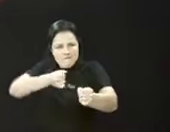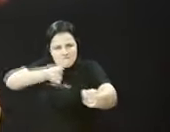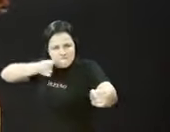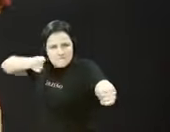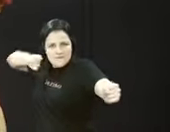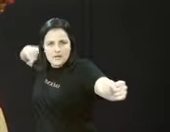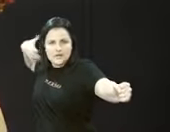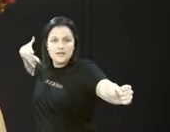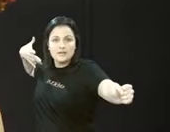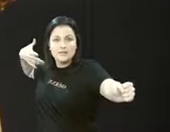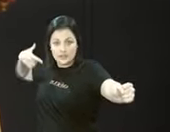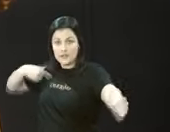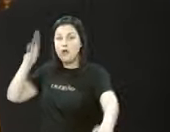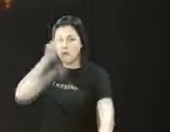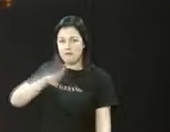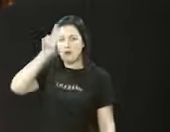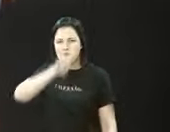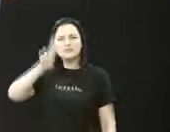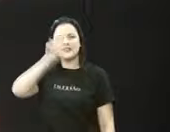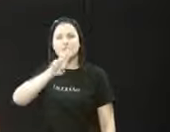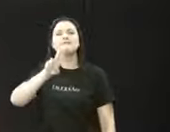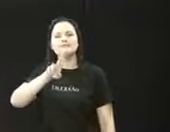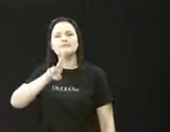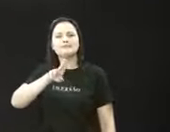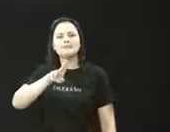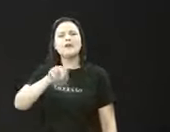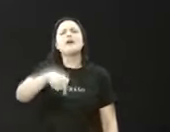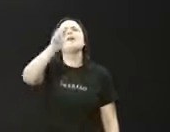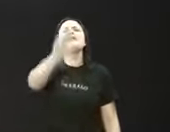que eu vou usar para acertar o meu alvo agora?